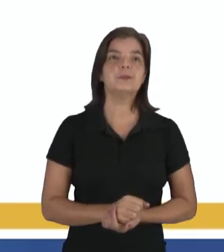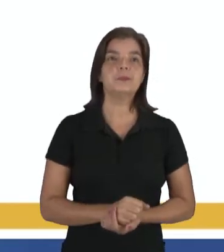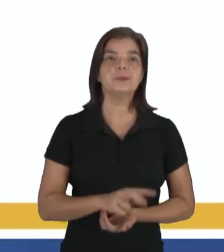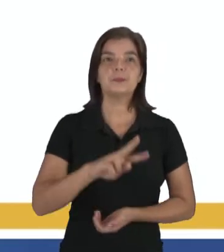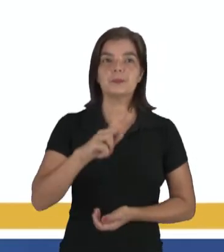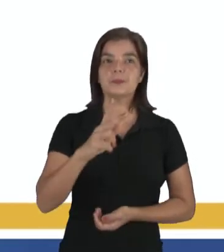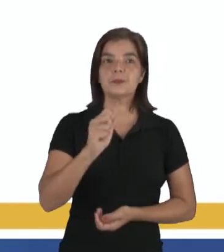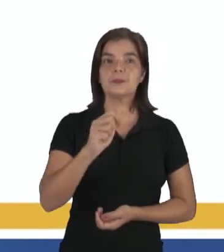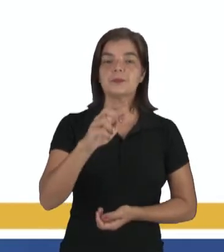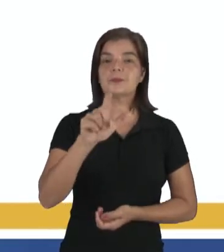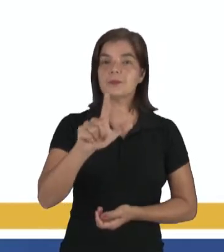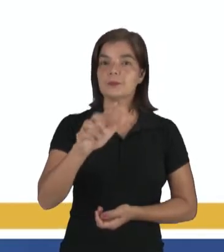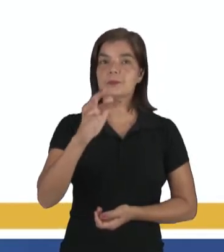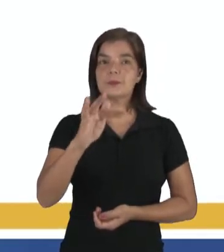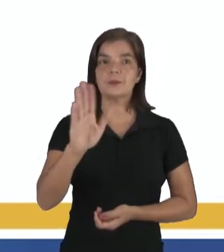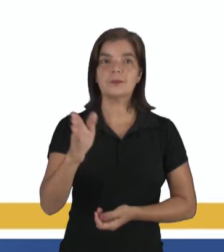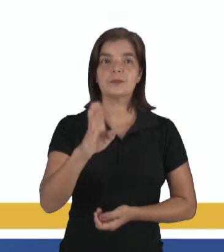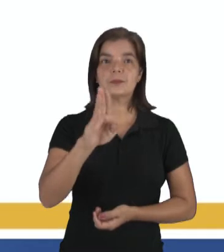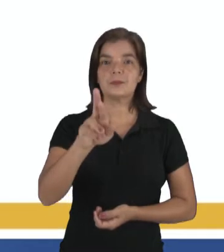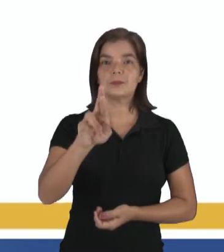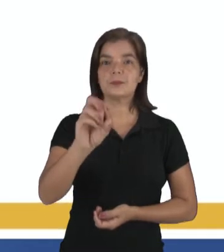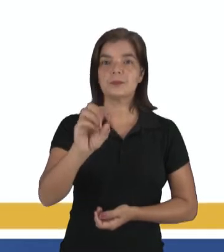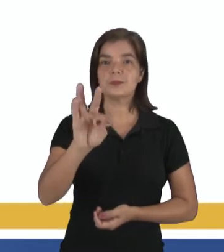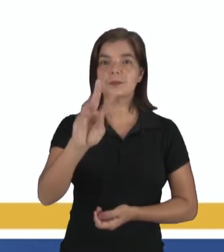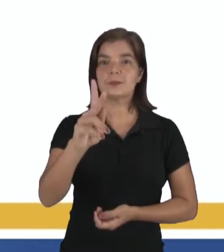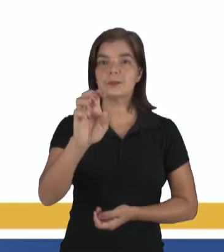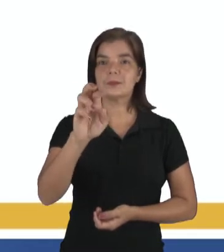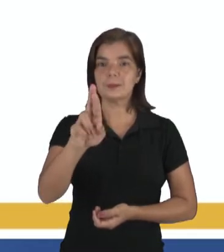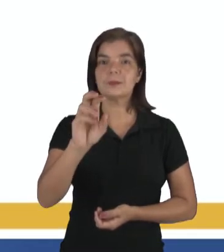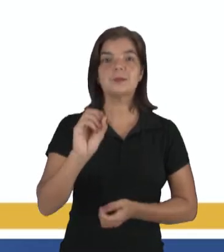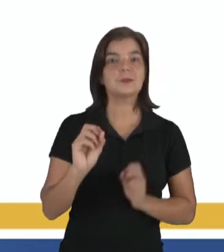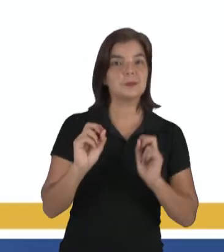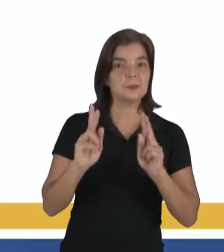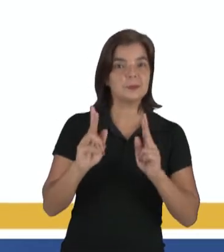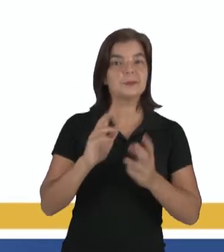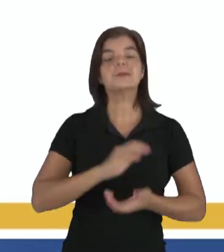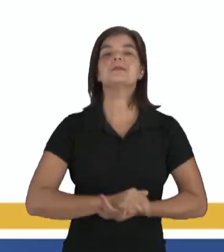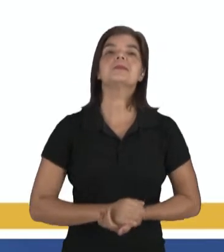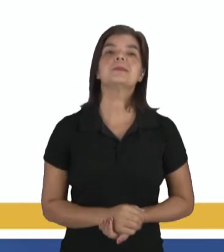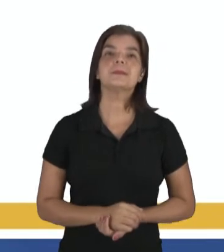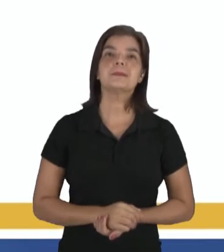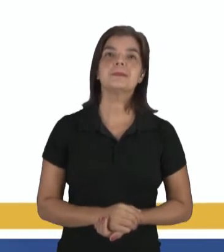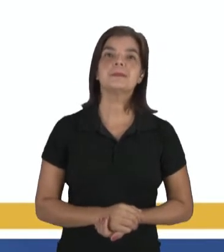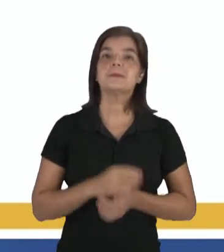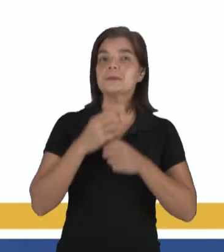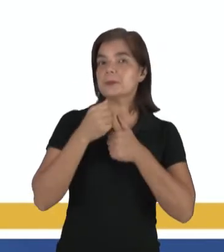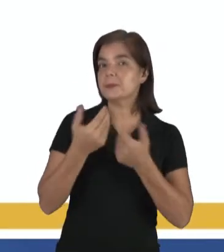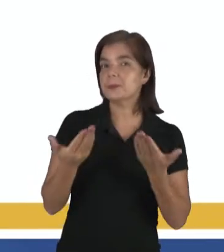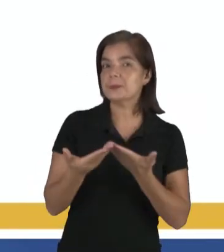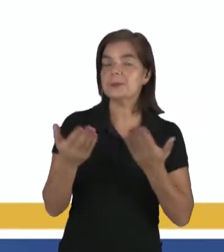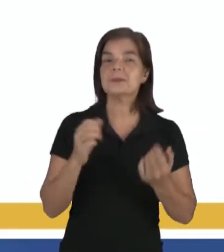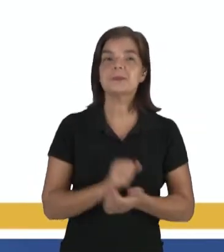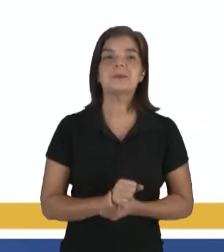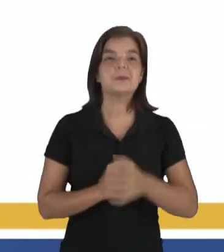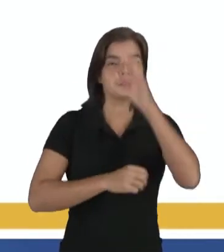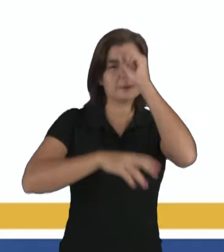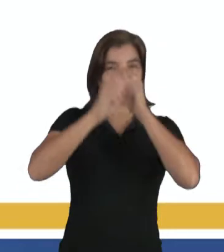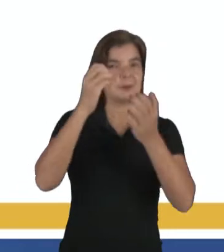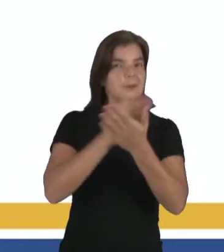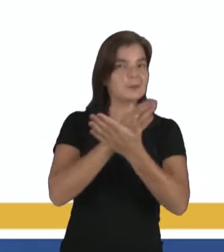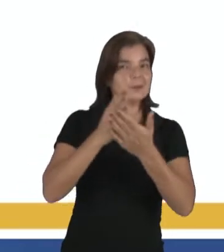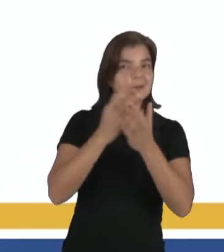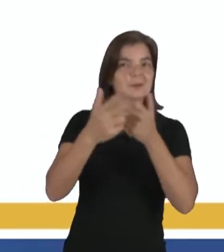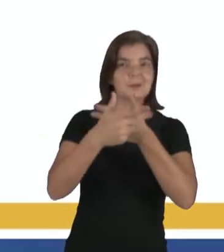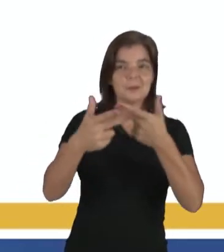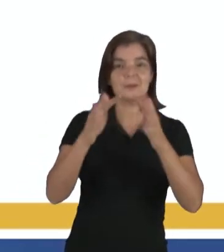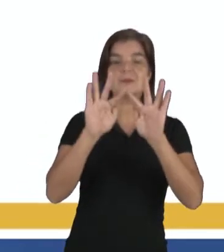Sister é meio irmão ou meio-irmão ok é muito bem então agora a gente aprendeu